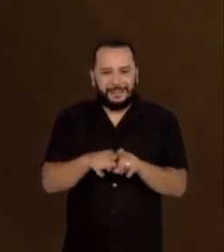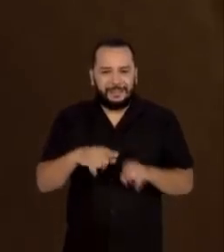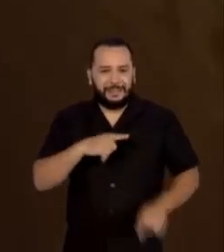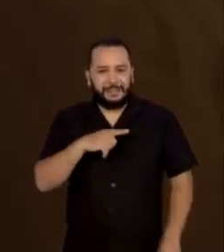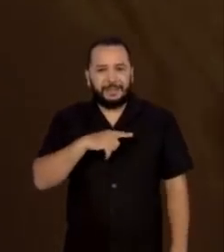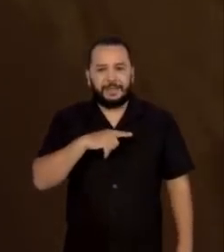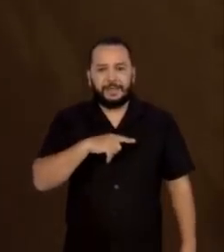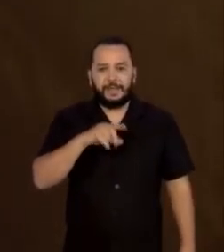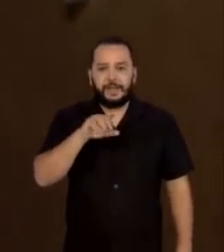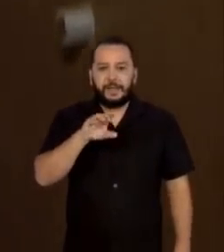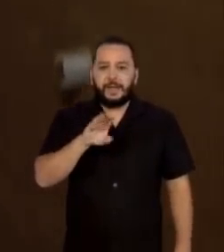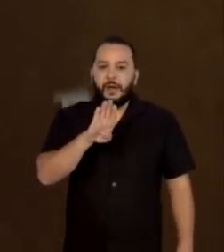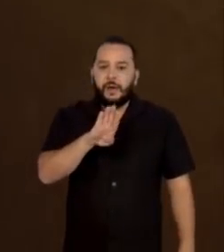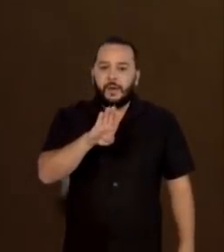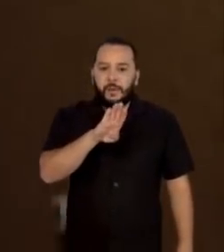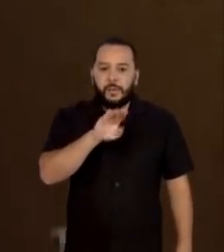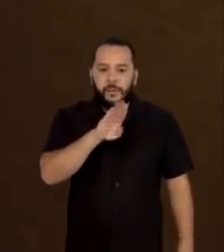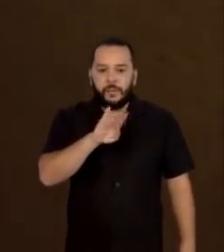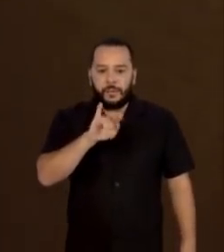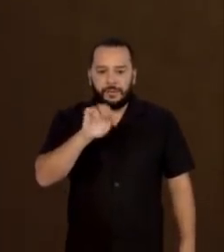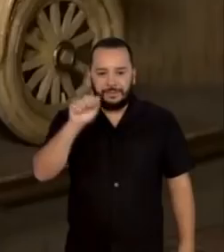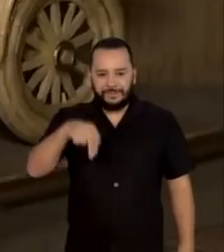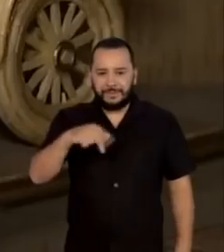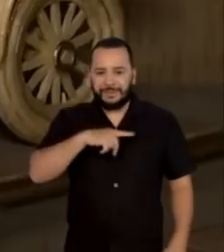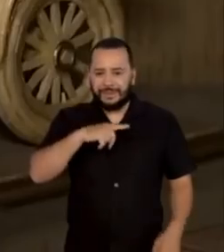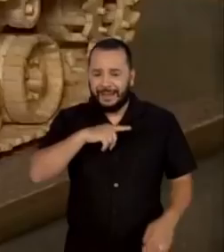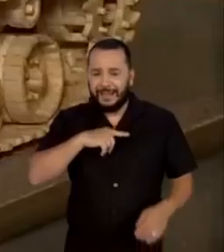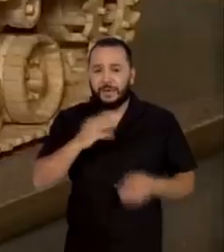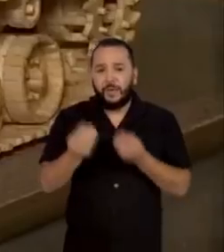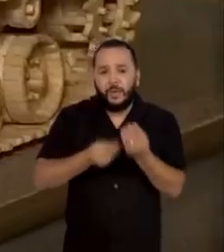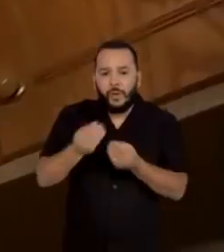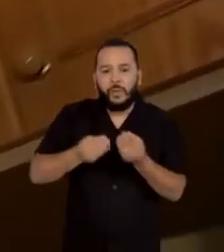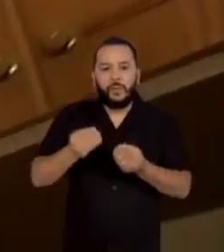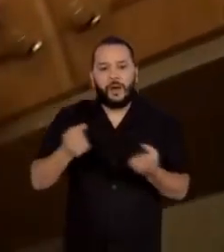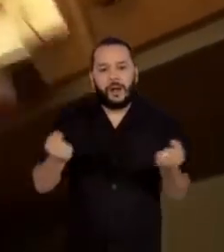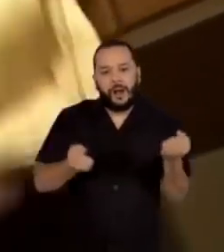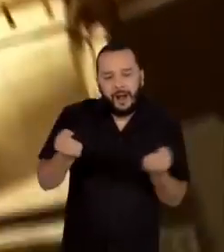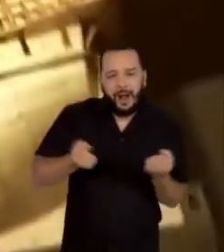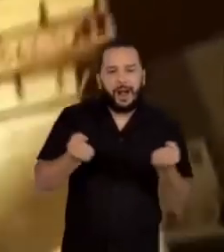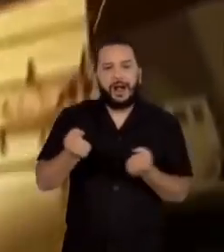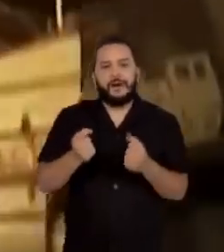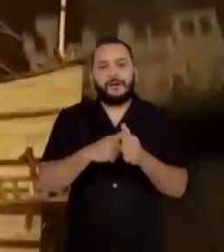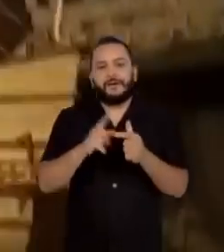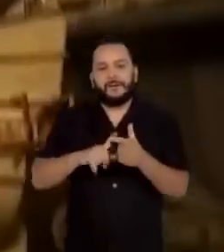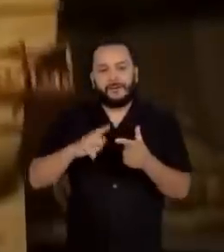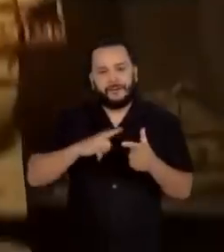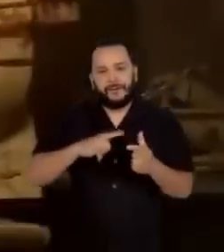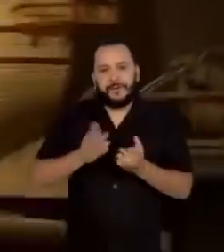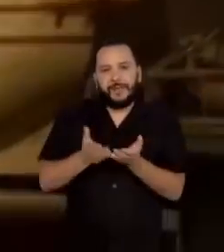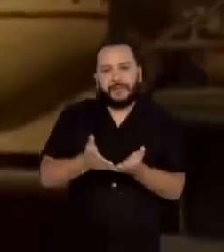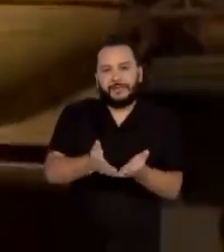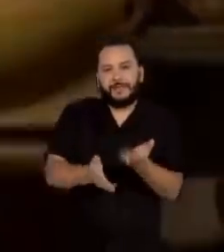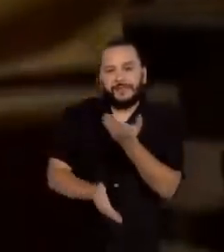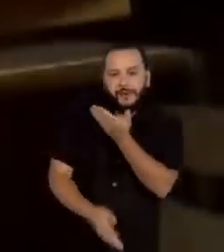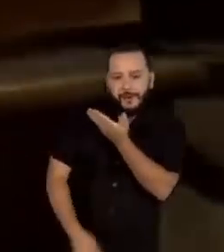que começou seu hobby fazendo modelos em miniaturas de carros, tanques e navios antigos como estes.